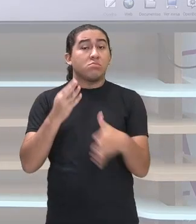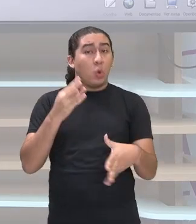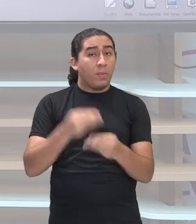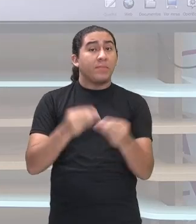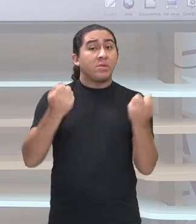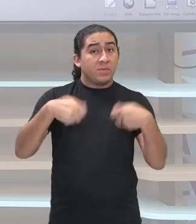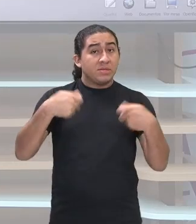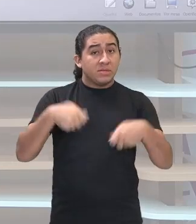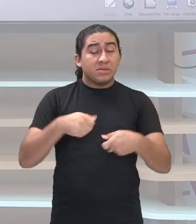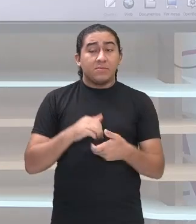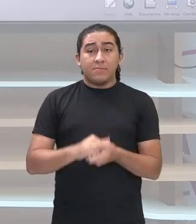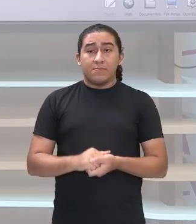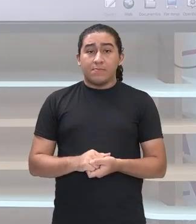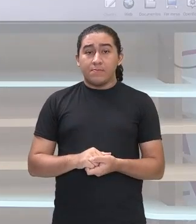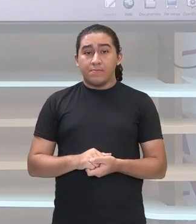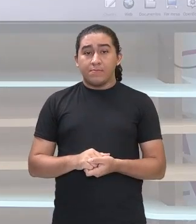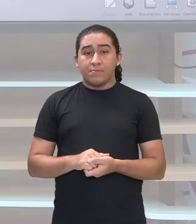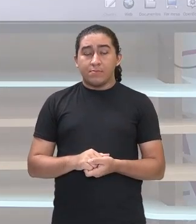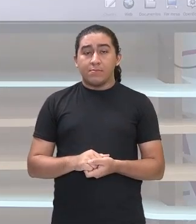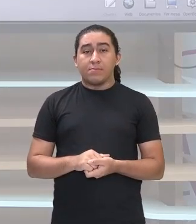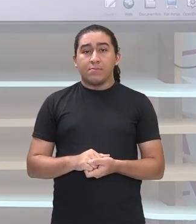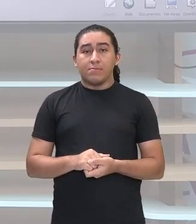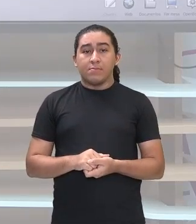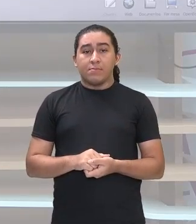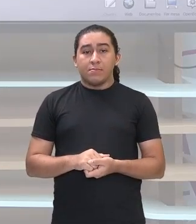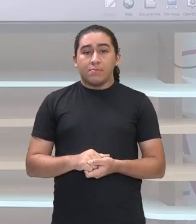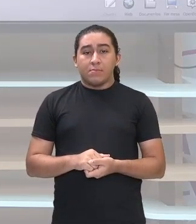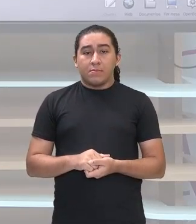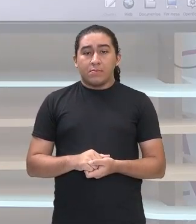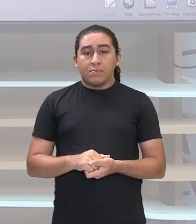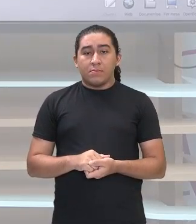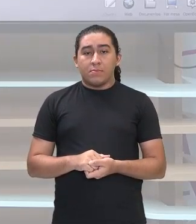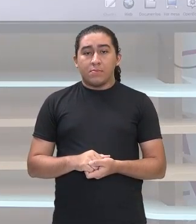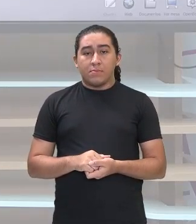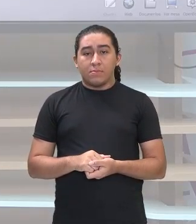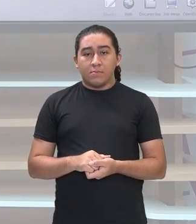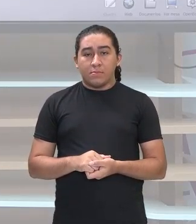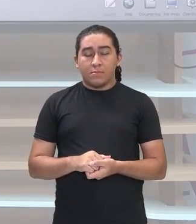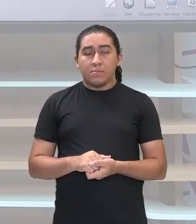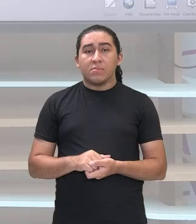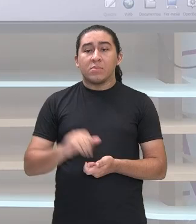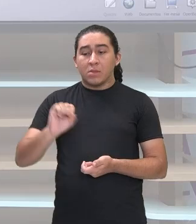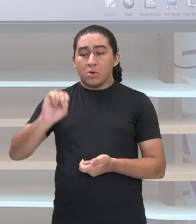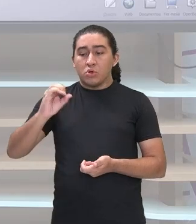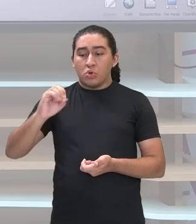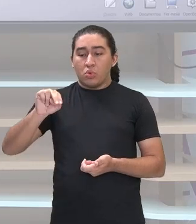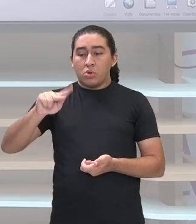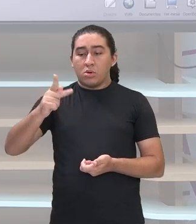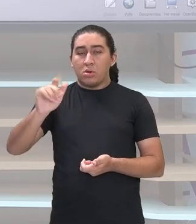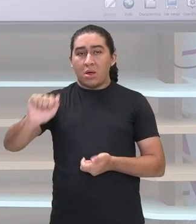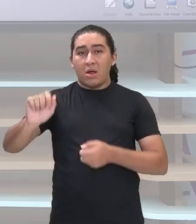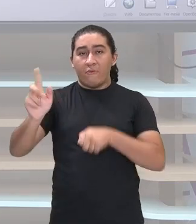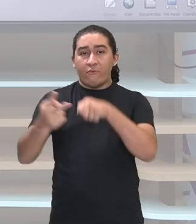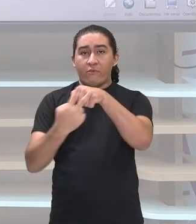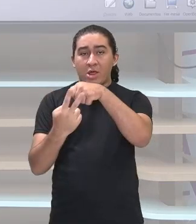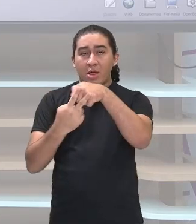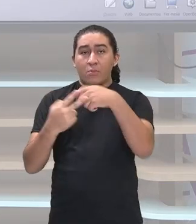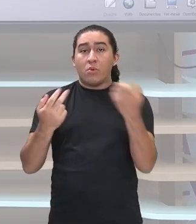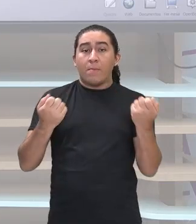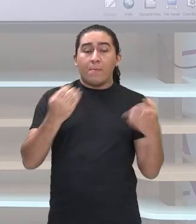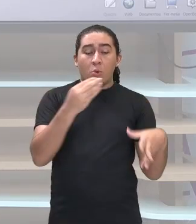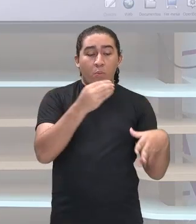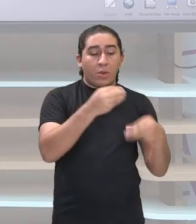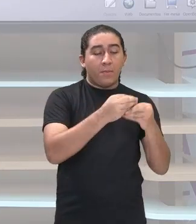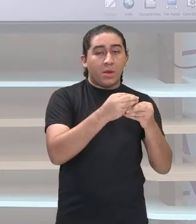com alguém. Então, requer um complemento. Então, aqui o sonha tem um verbo com uma solução para os